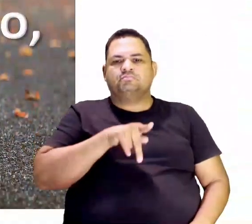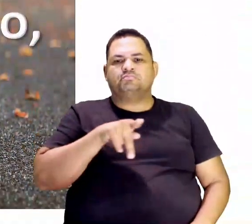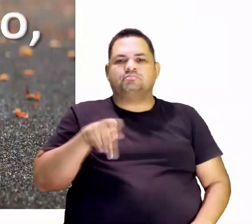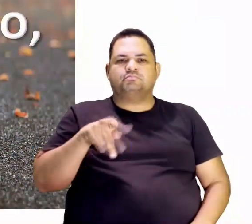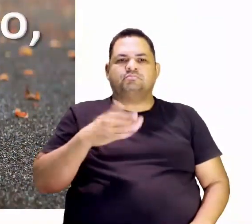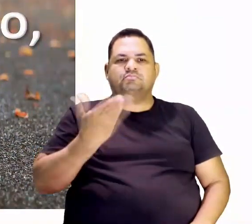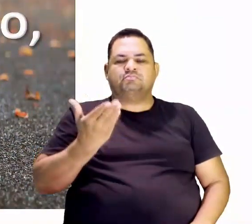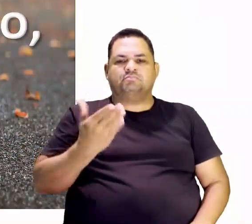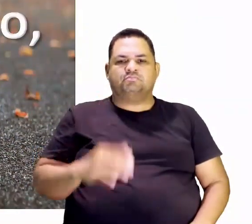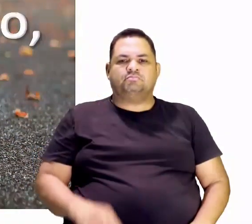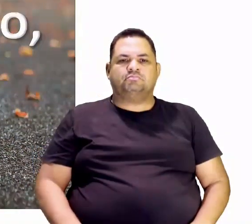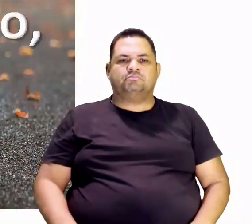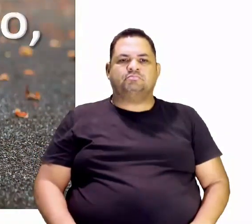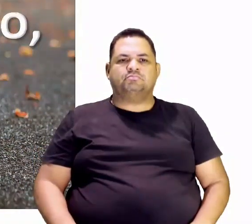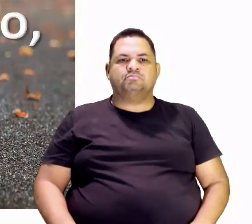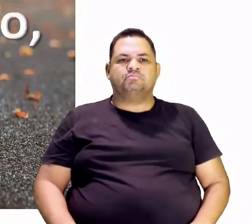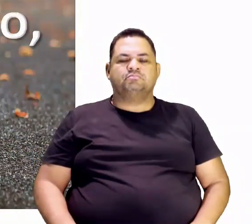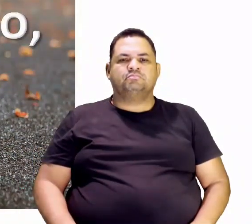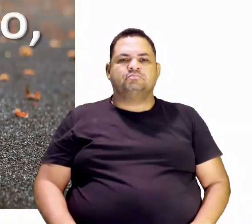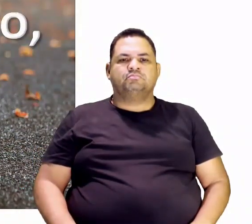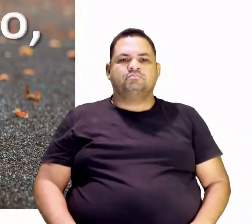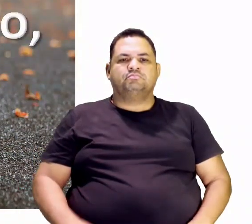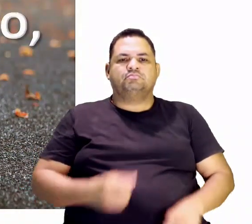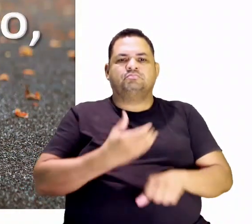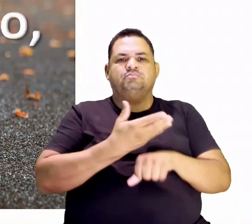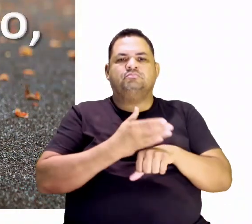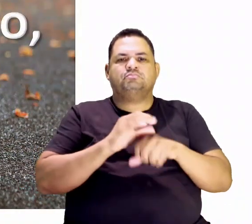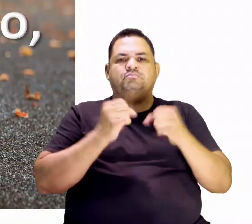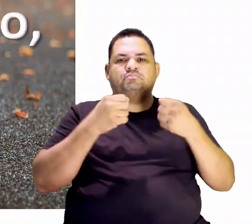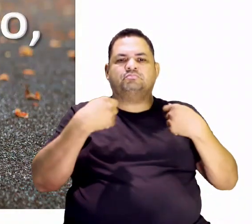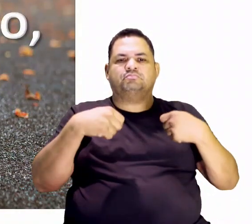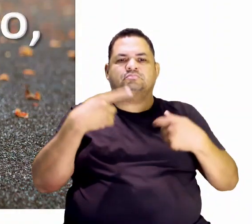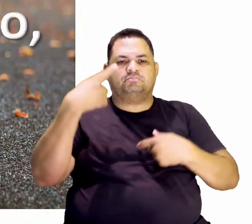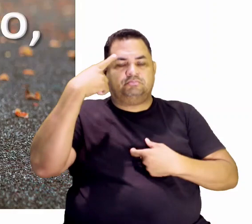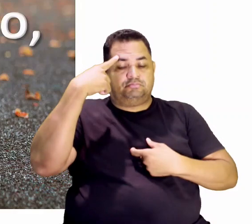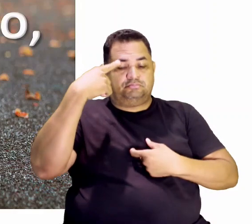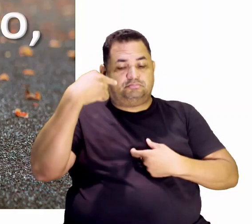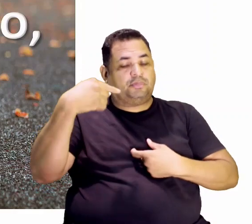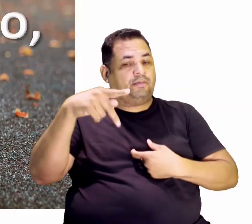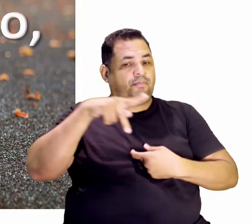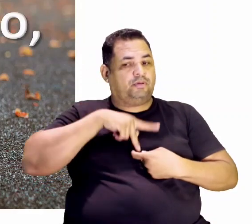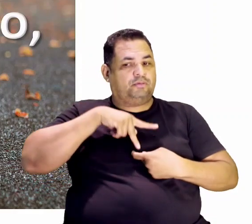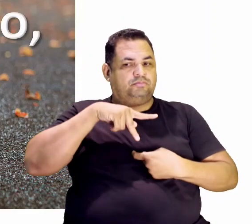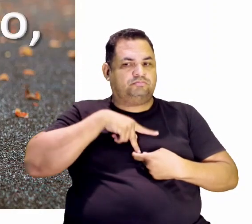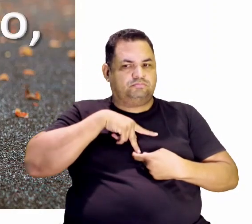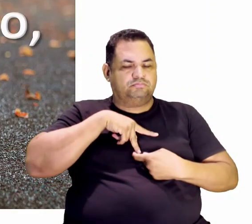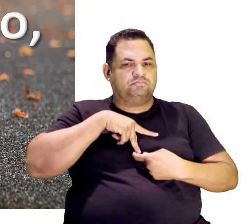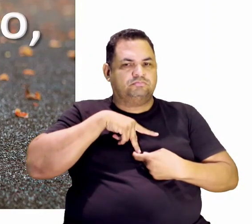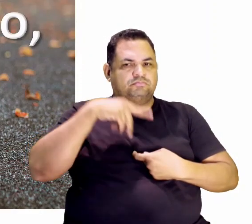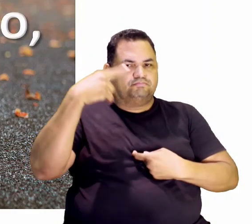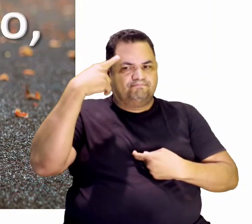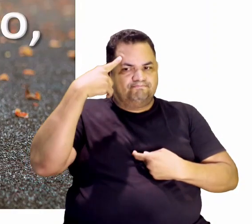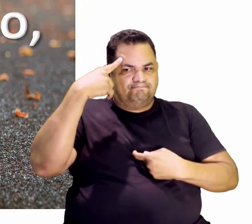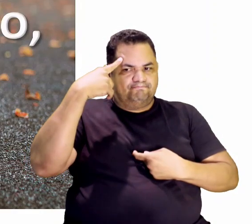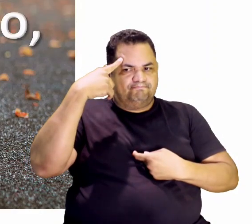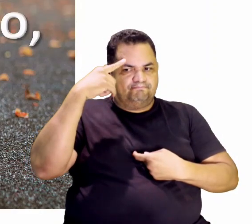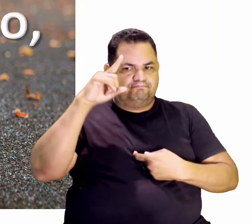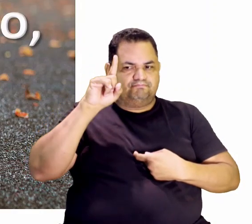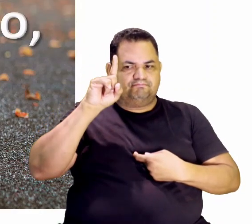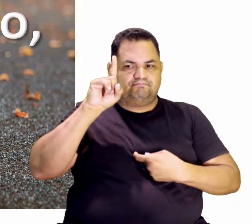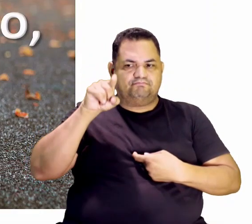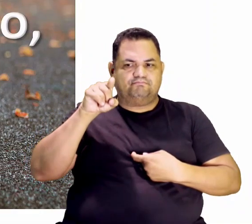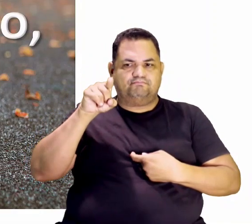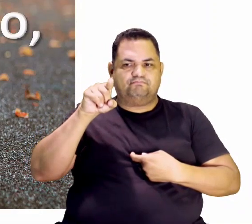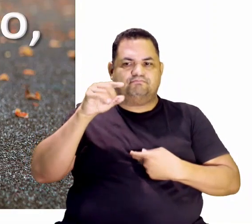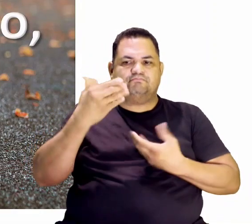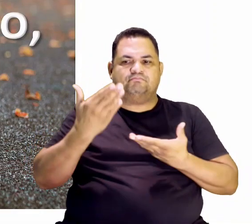bora lá. Sobre as atividades físicas, você precisa pensar em você, gente. Ó, isso aqui é importante, tá? Por